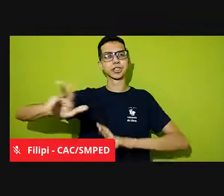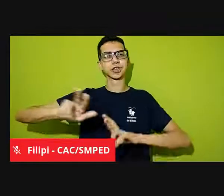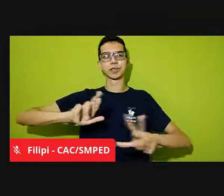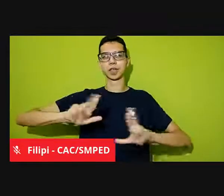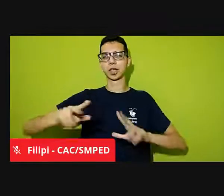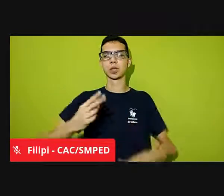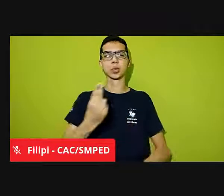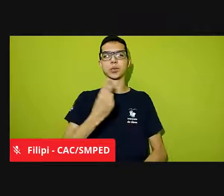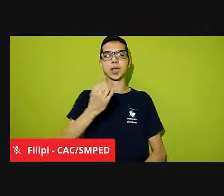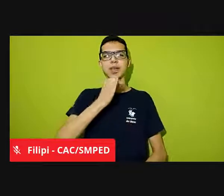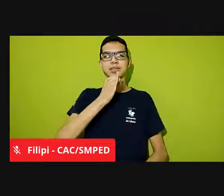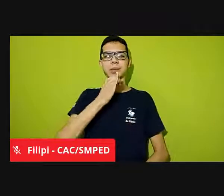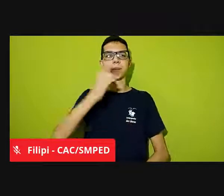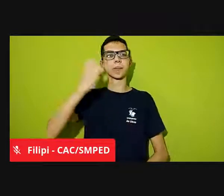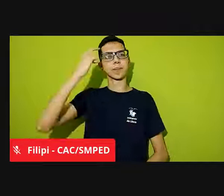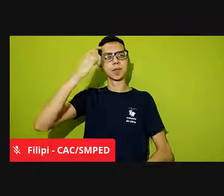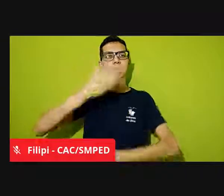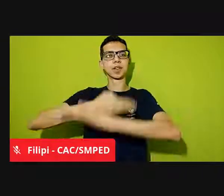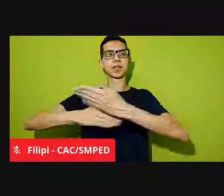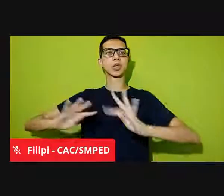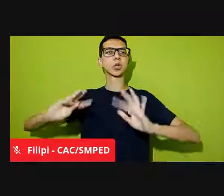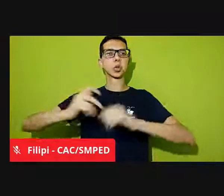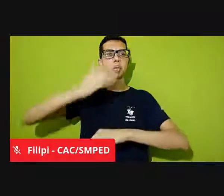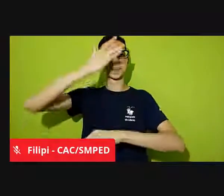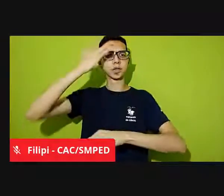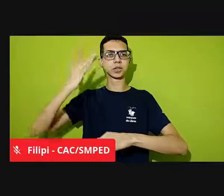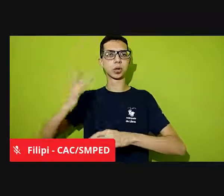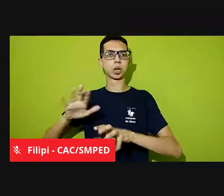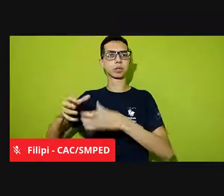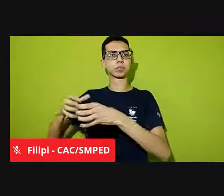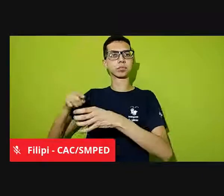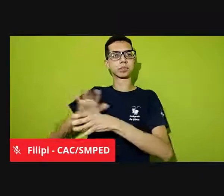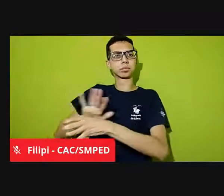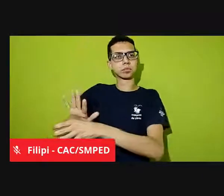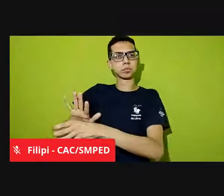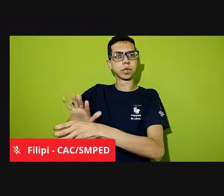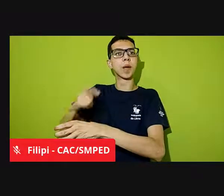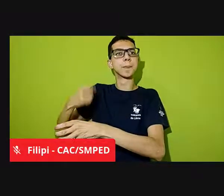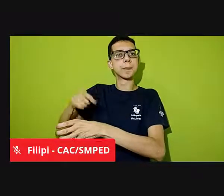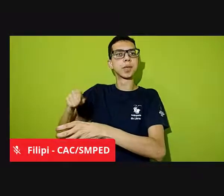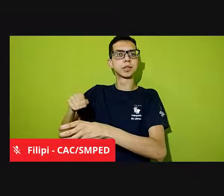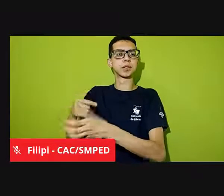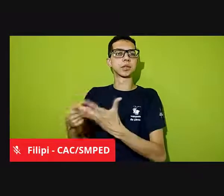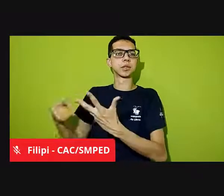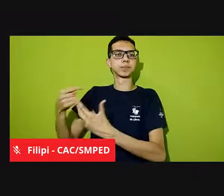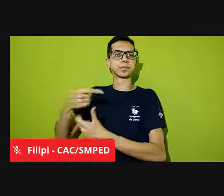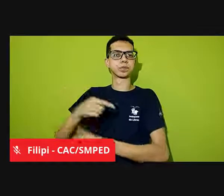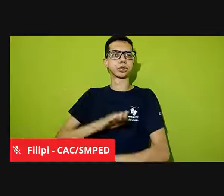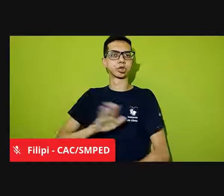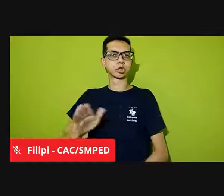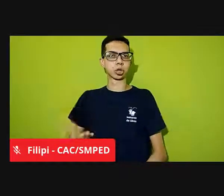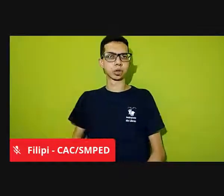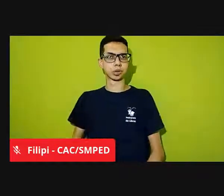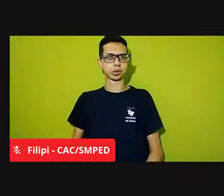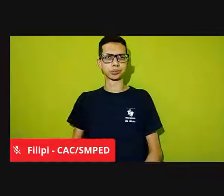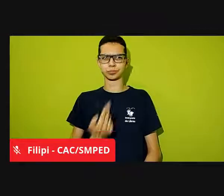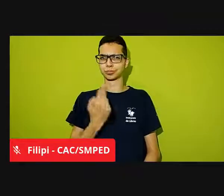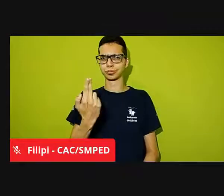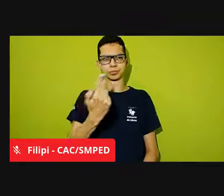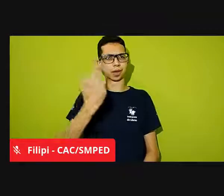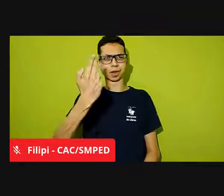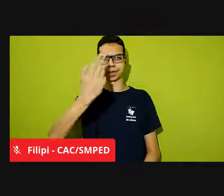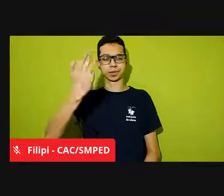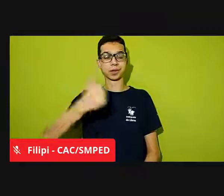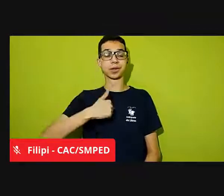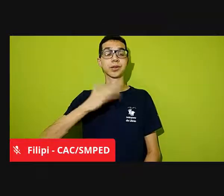num pacotinho, falar assim, pessoas com deficiência precisam de tais coisas, né? Quando não é assim. E acho